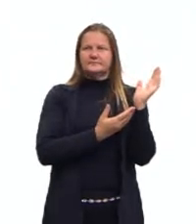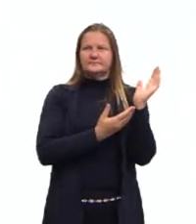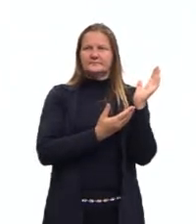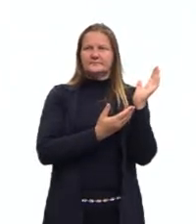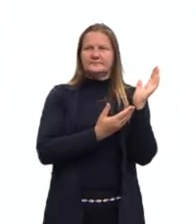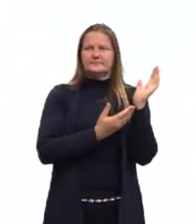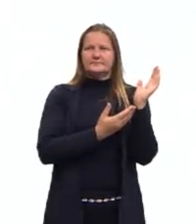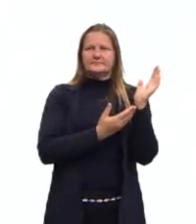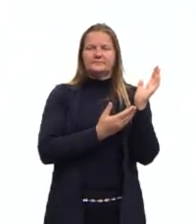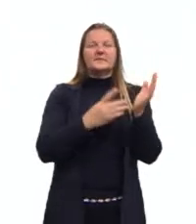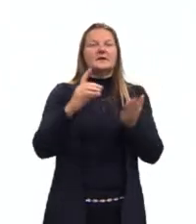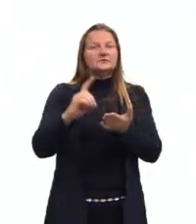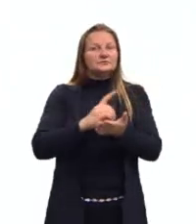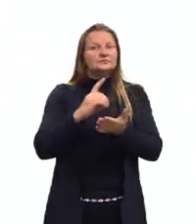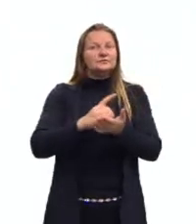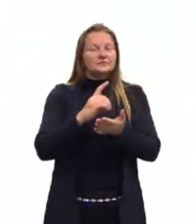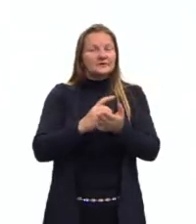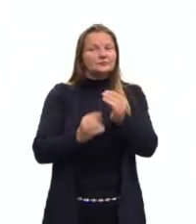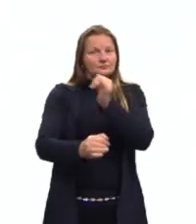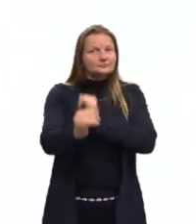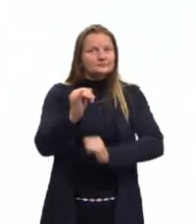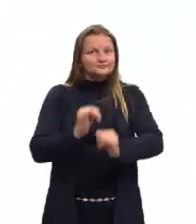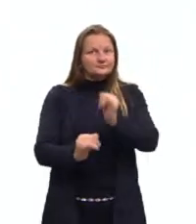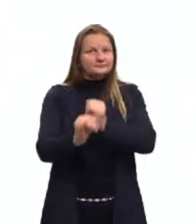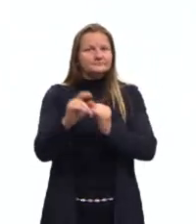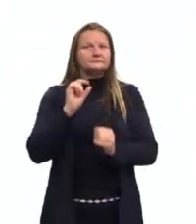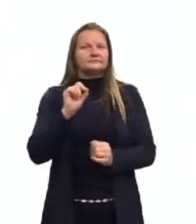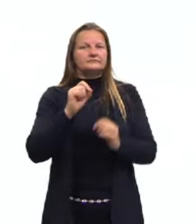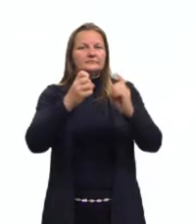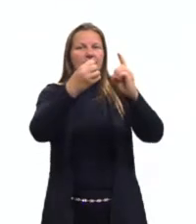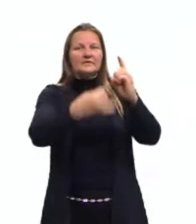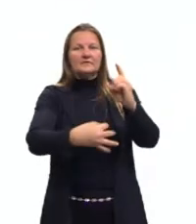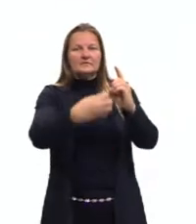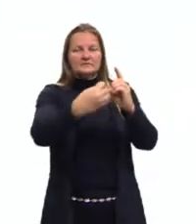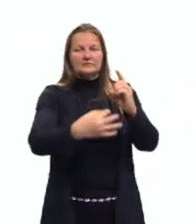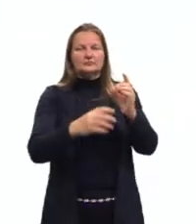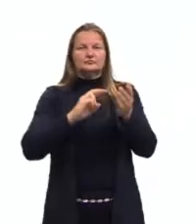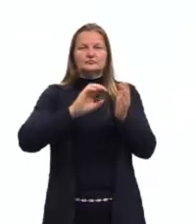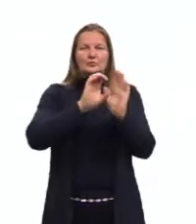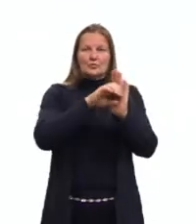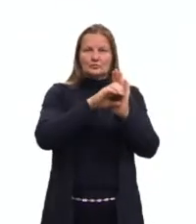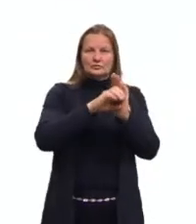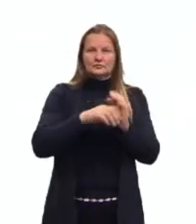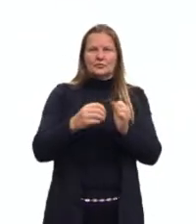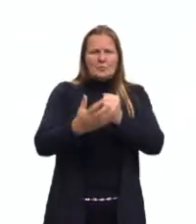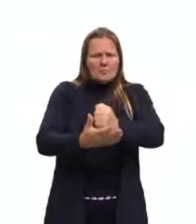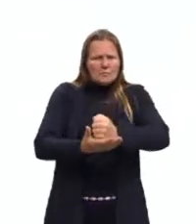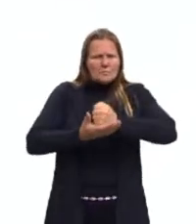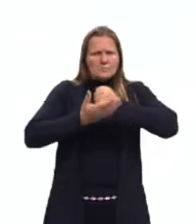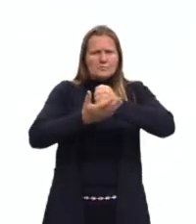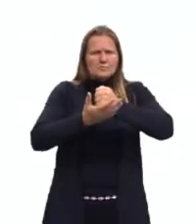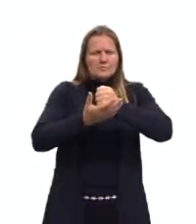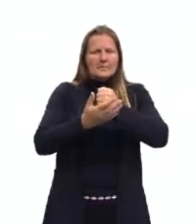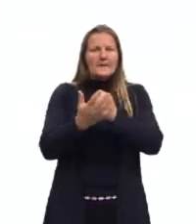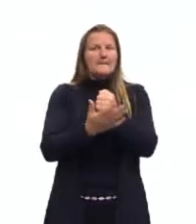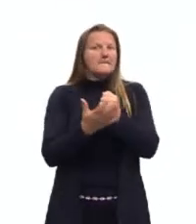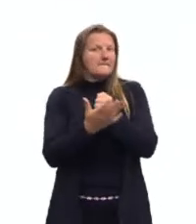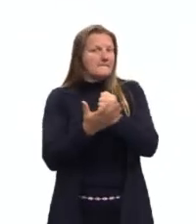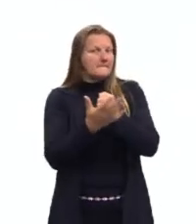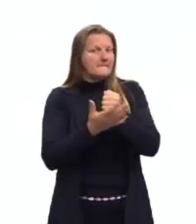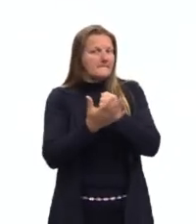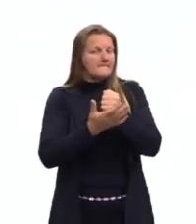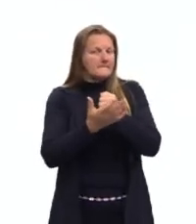lá no dicionário online e diz o seguinte sobre apoio é um suporte ou base